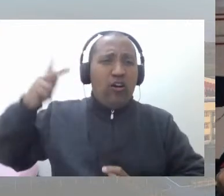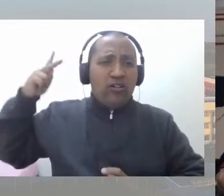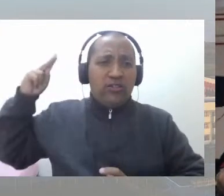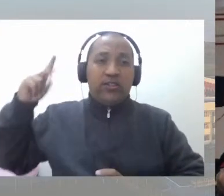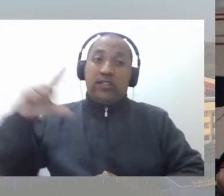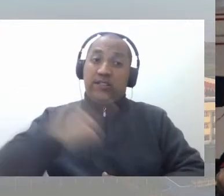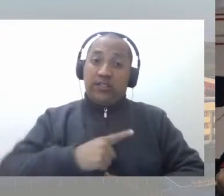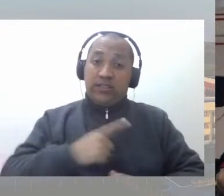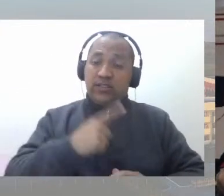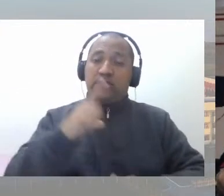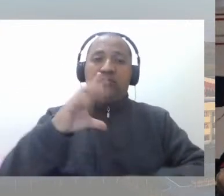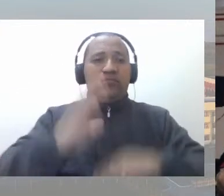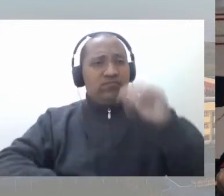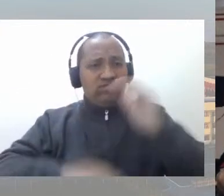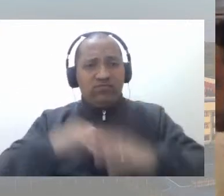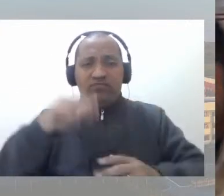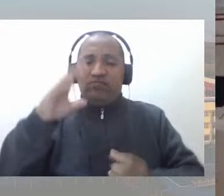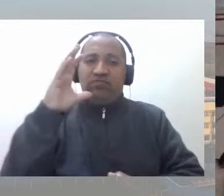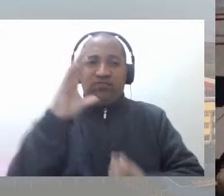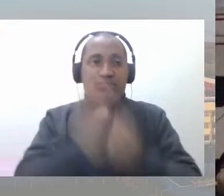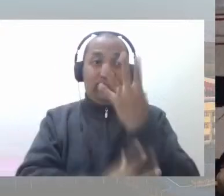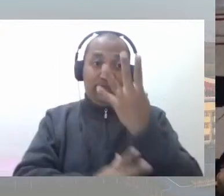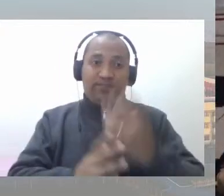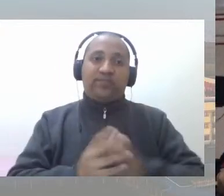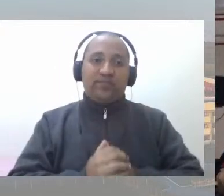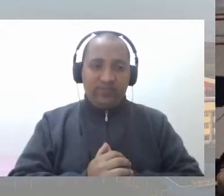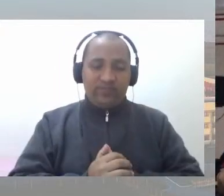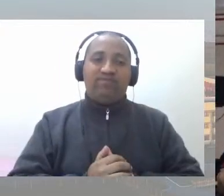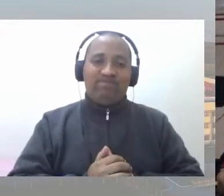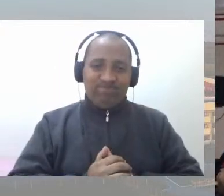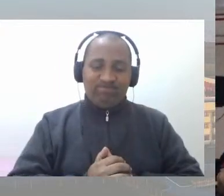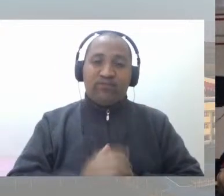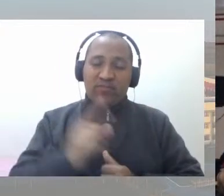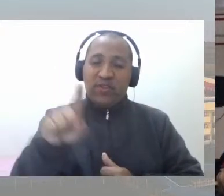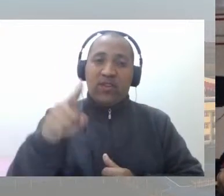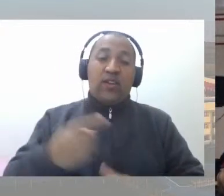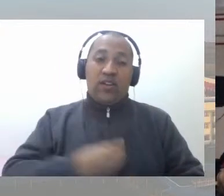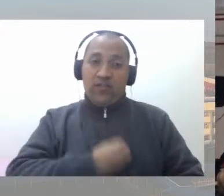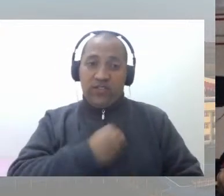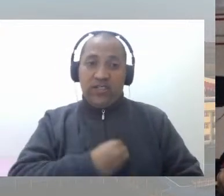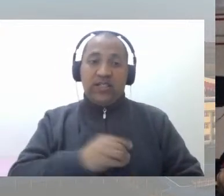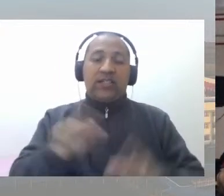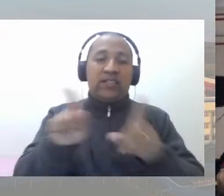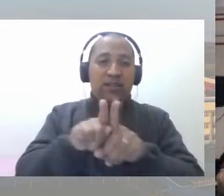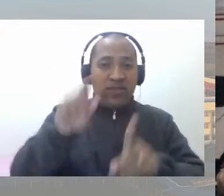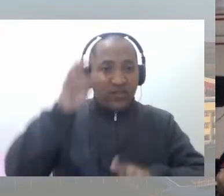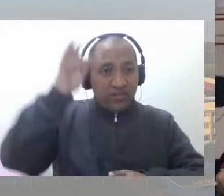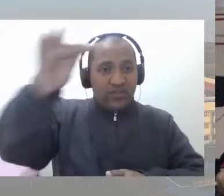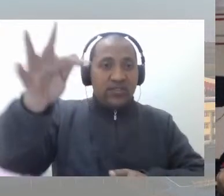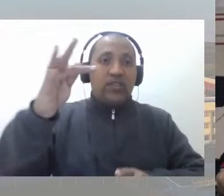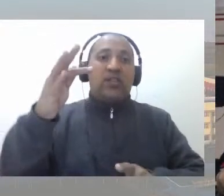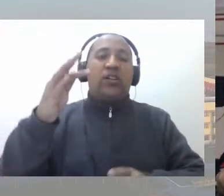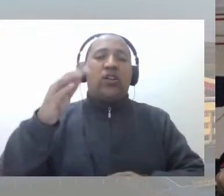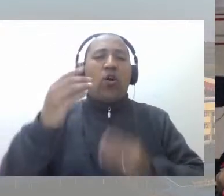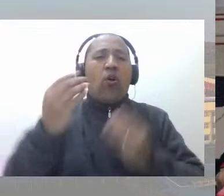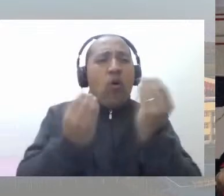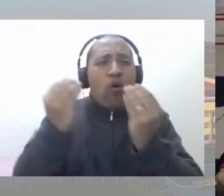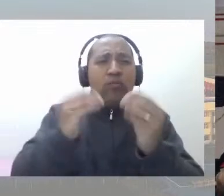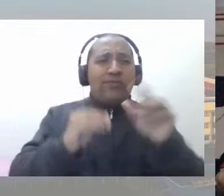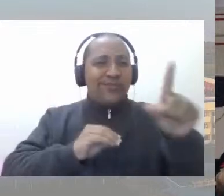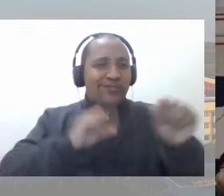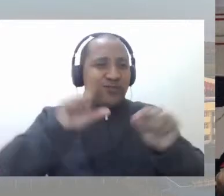ter construído todo o presente e projetado o futuro, começando pela escolha dos